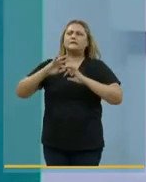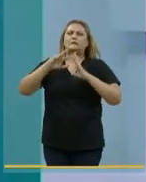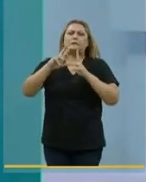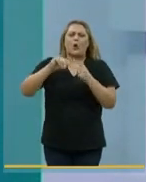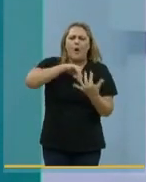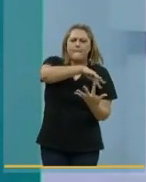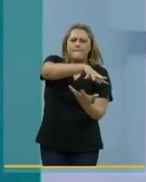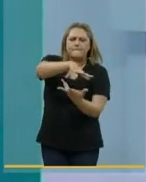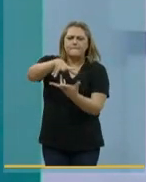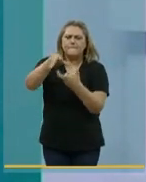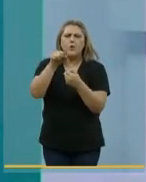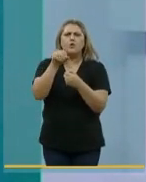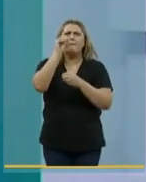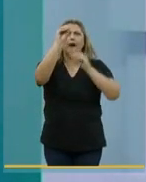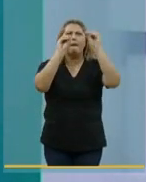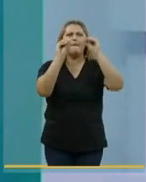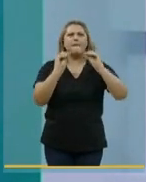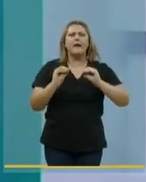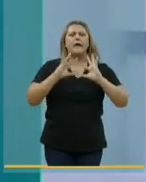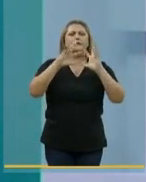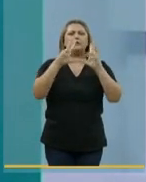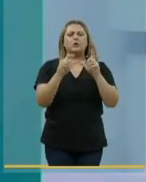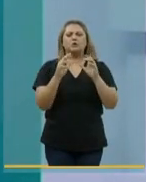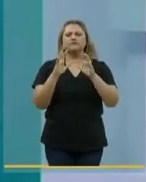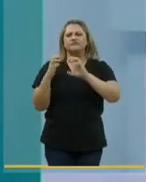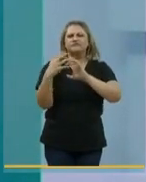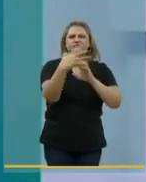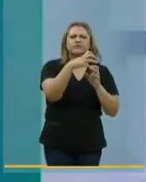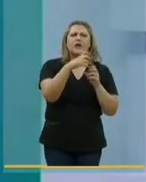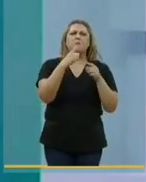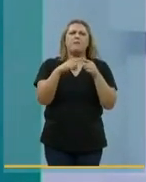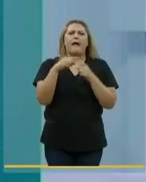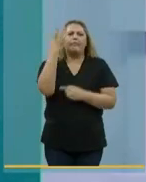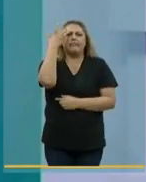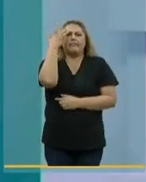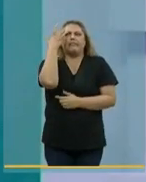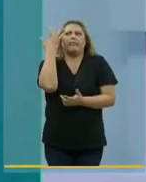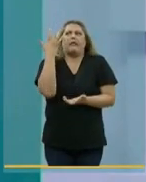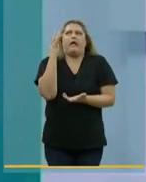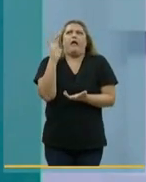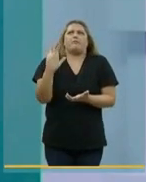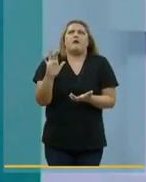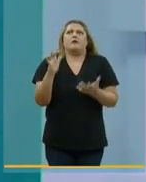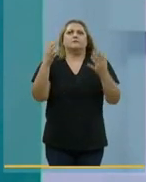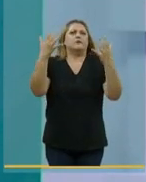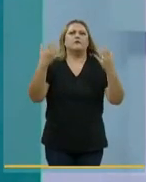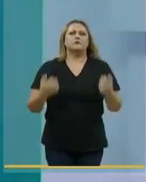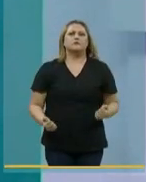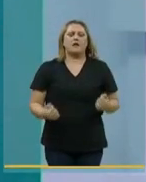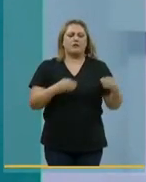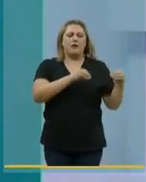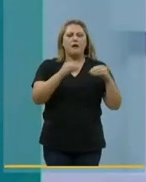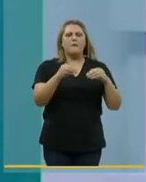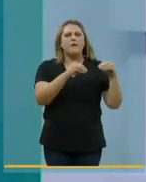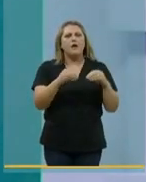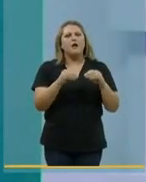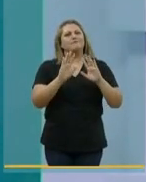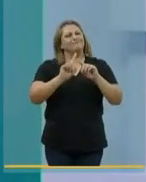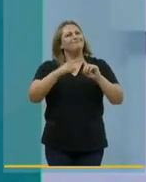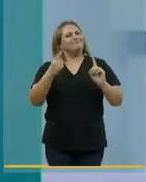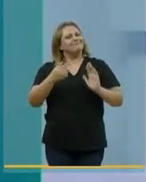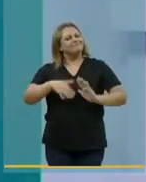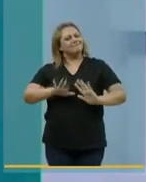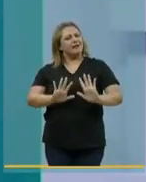eo brasil tem que dar exemplo de paz o brasil é um país de paz nós temos que cultivar a paz interna